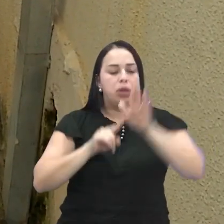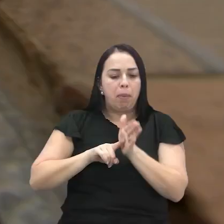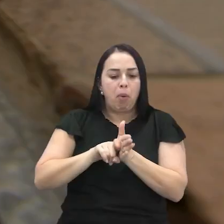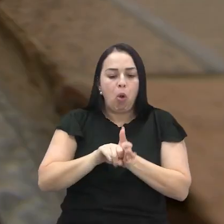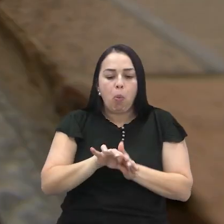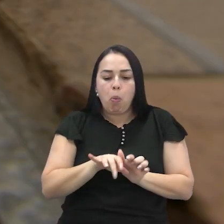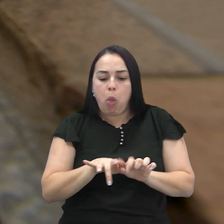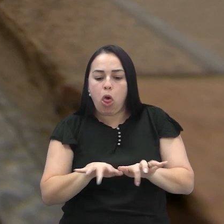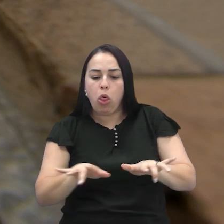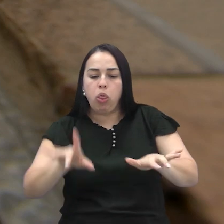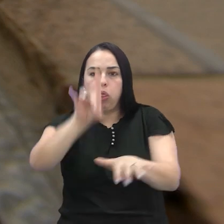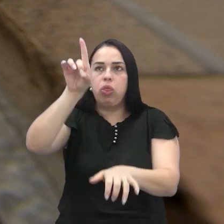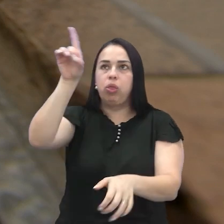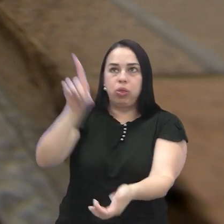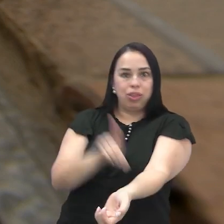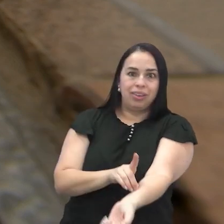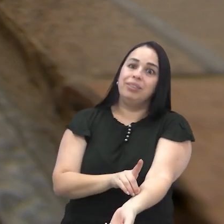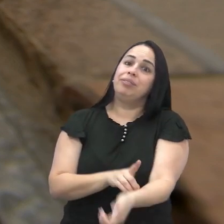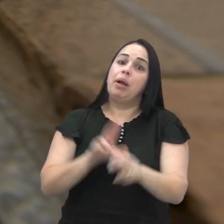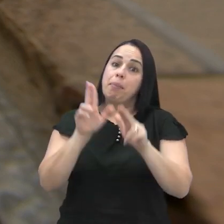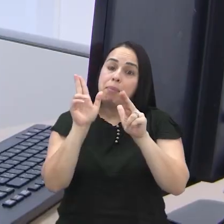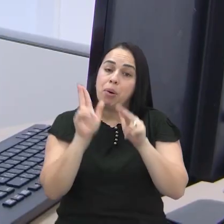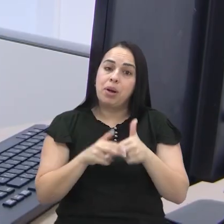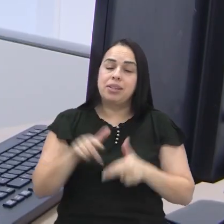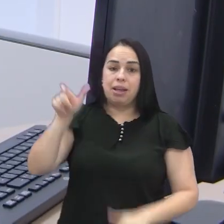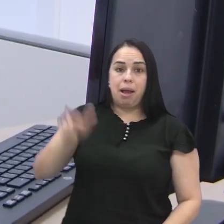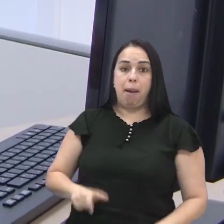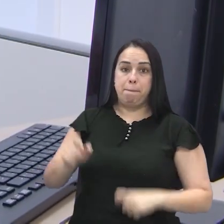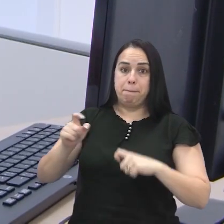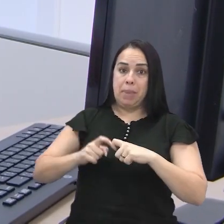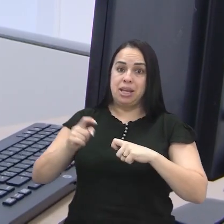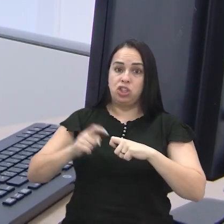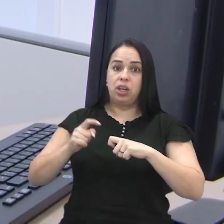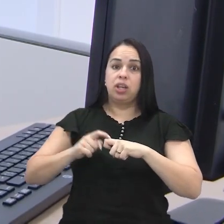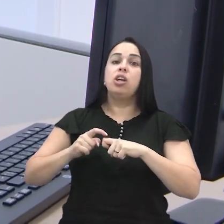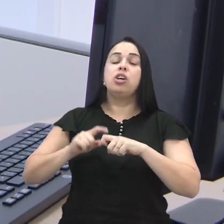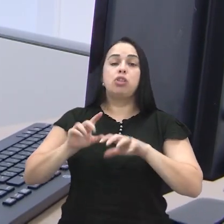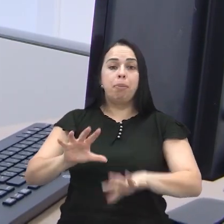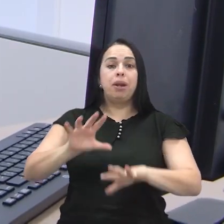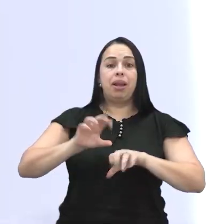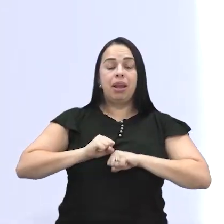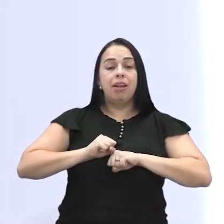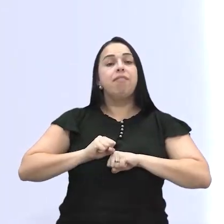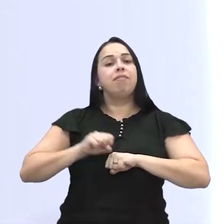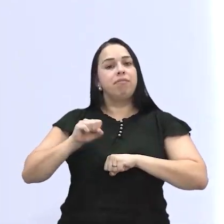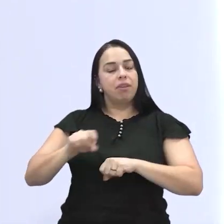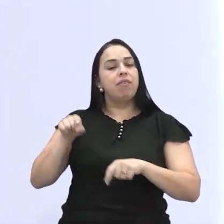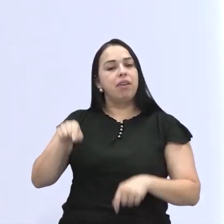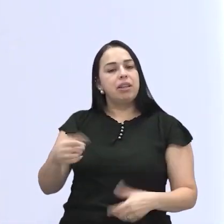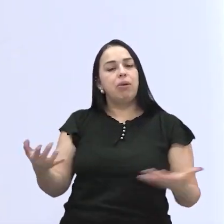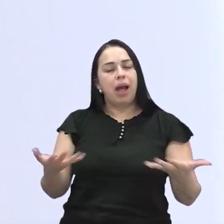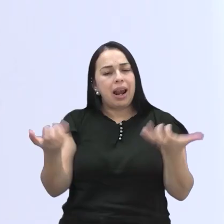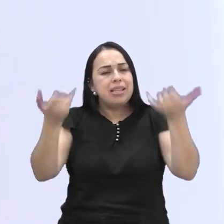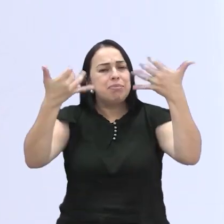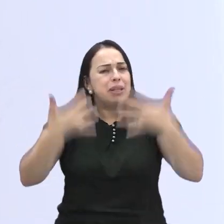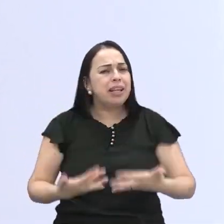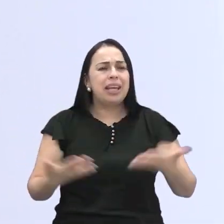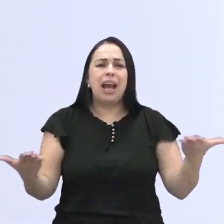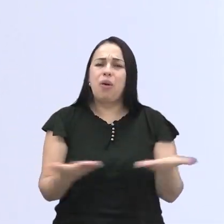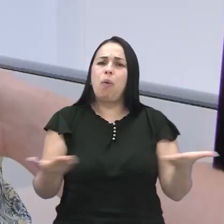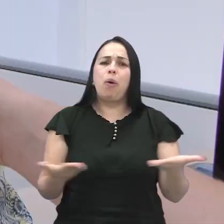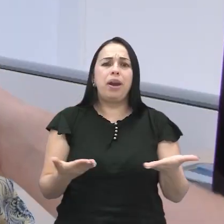aumento da proliferação do mosquito Aedes aegypti. Por isso, essa médica infectologista reforça que o cuidado agora